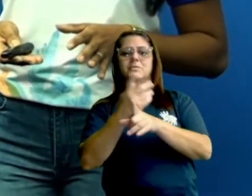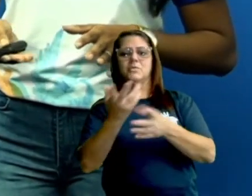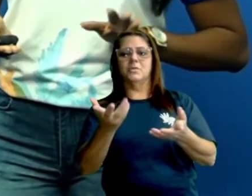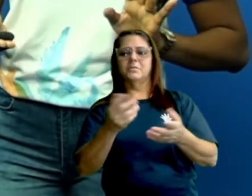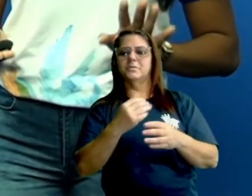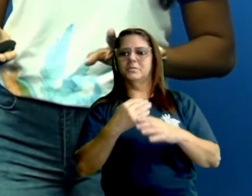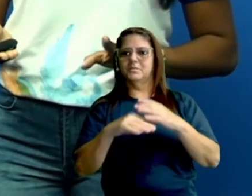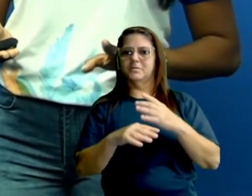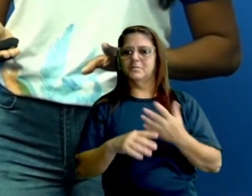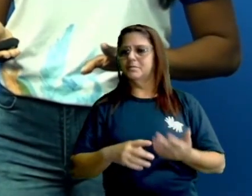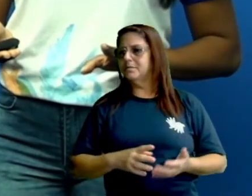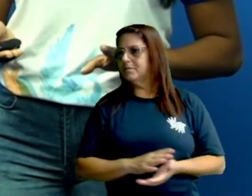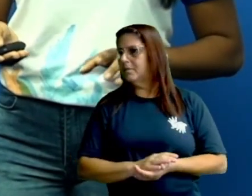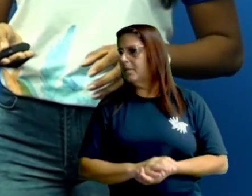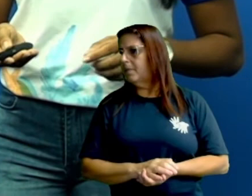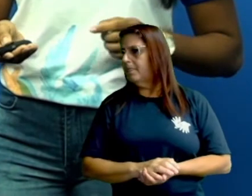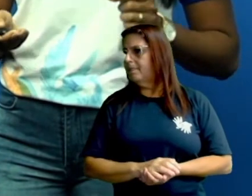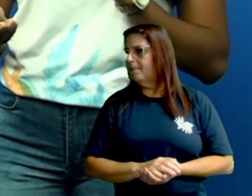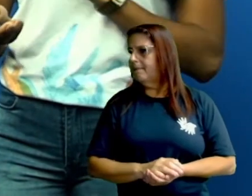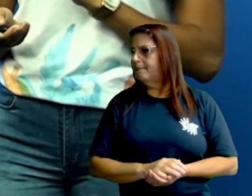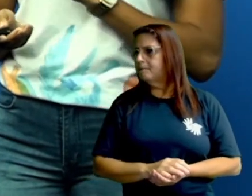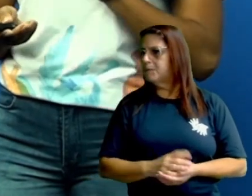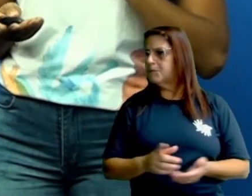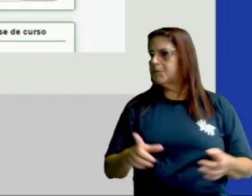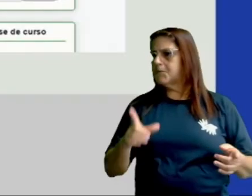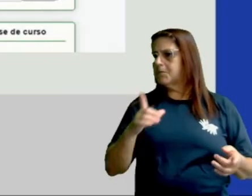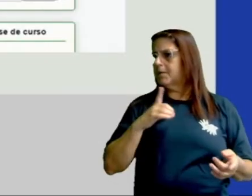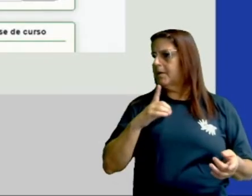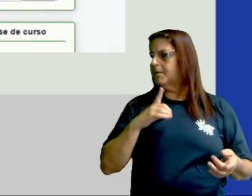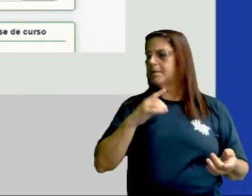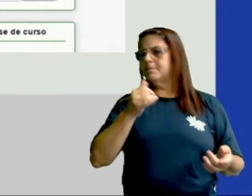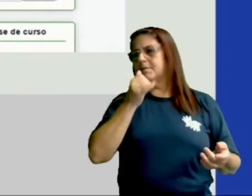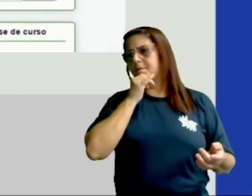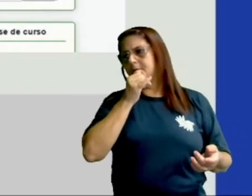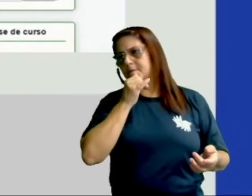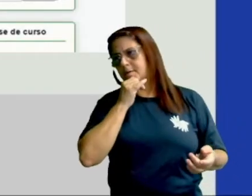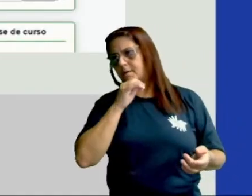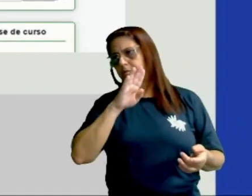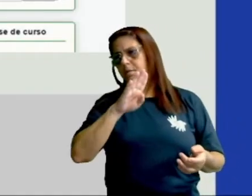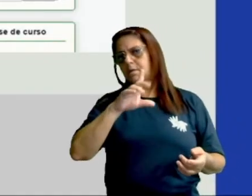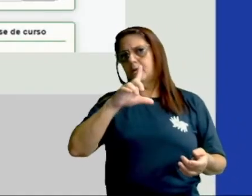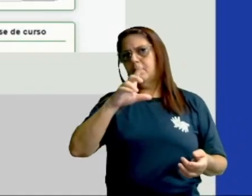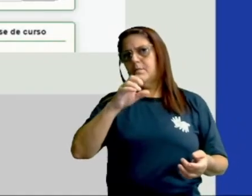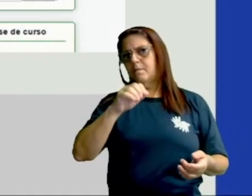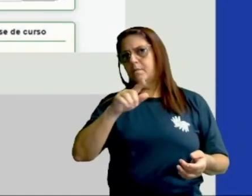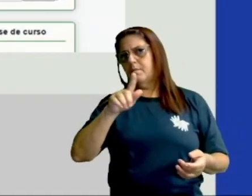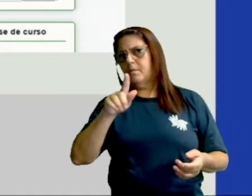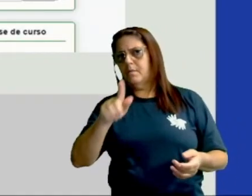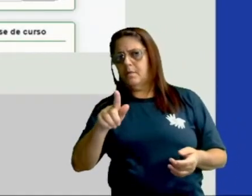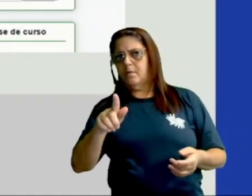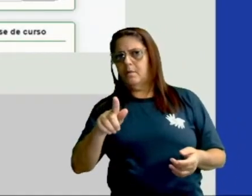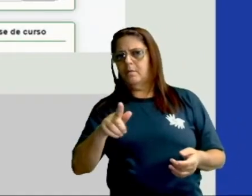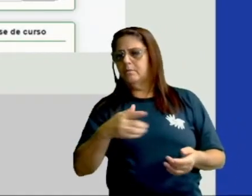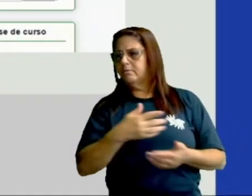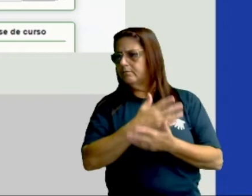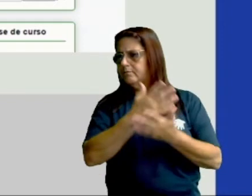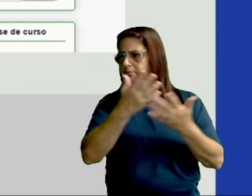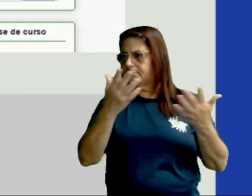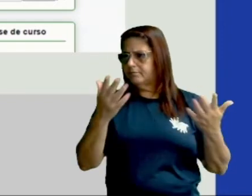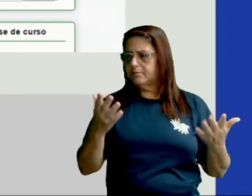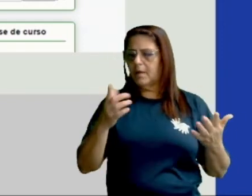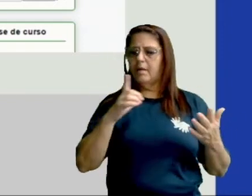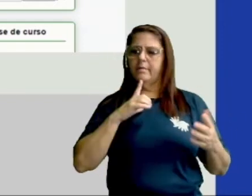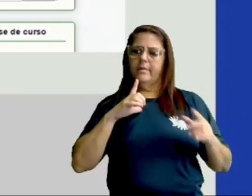Bom, colocando aí esse ponto, nós temos aqui um exemplo exatamente de blog, então eu trouxe para vocês. Então fica lá